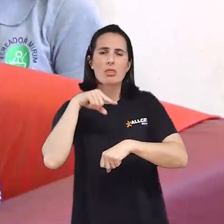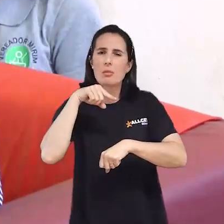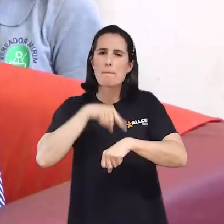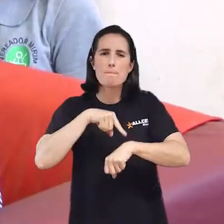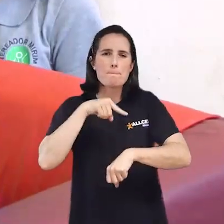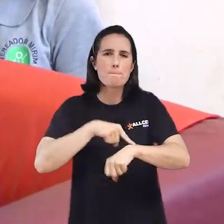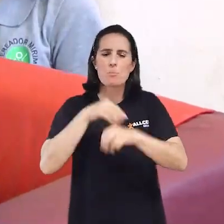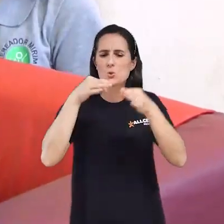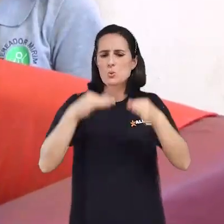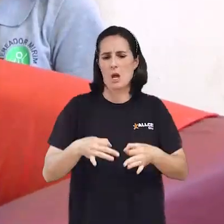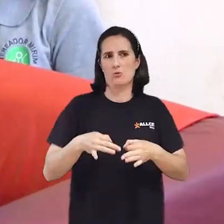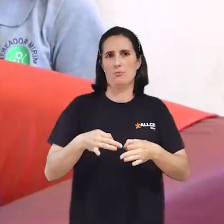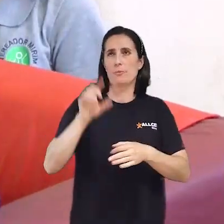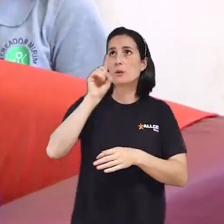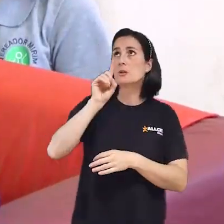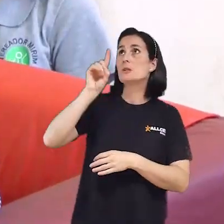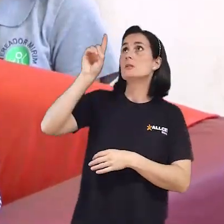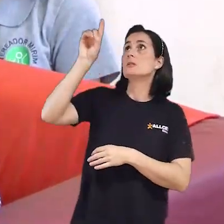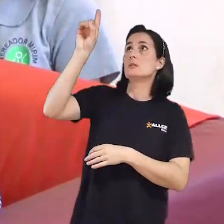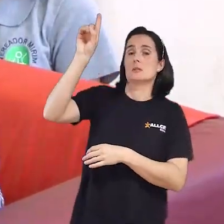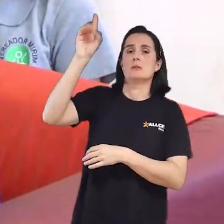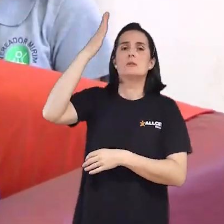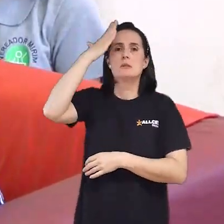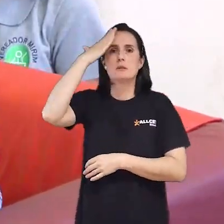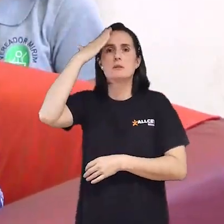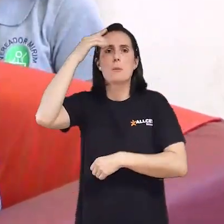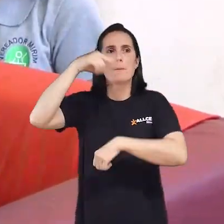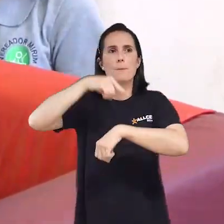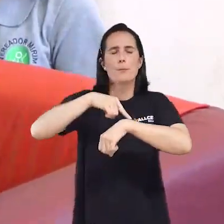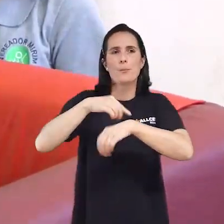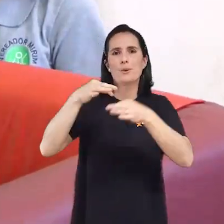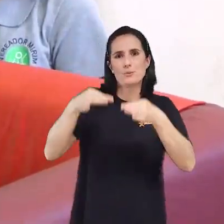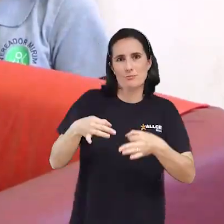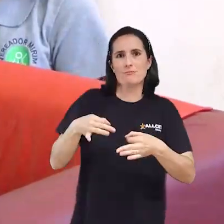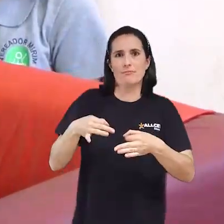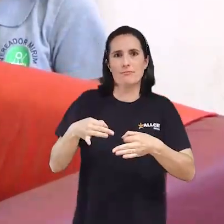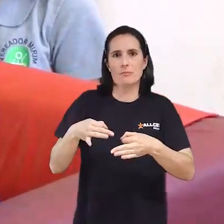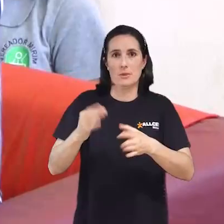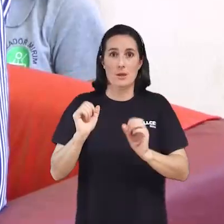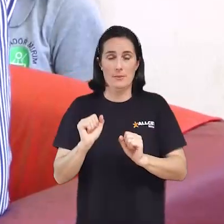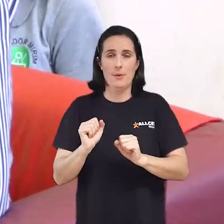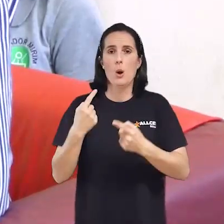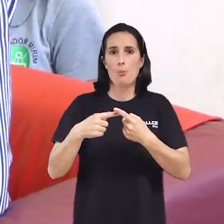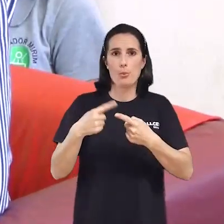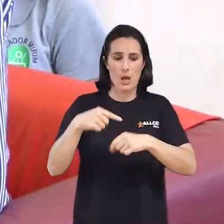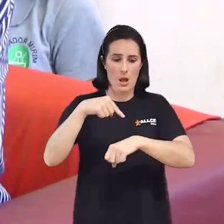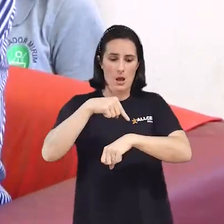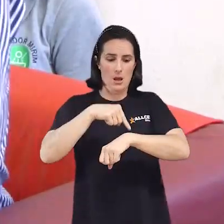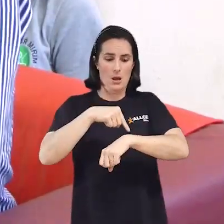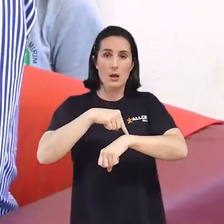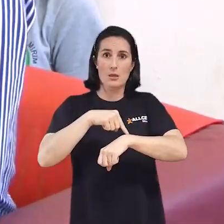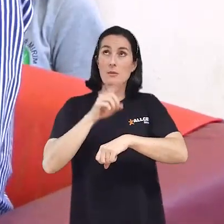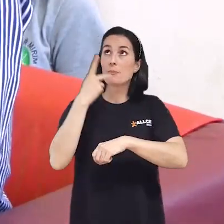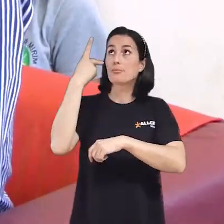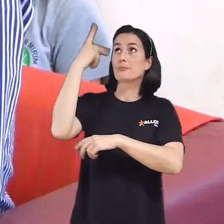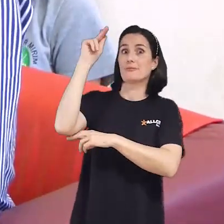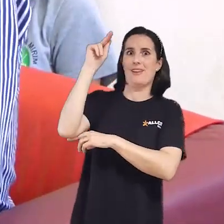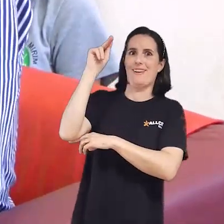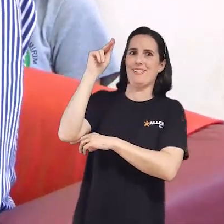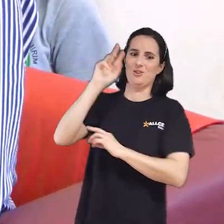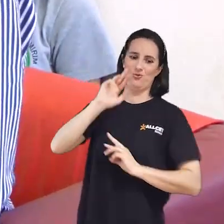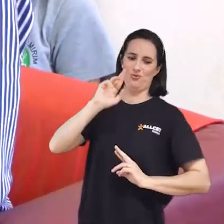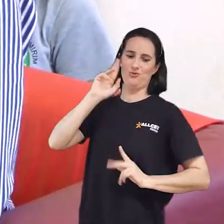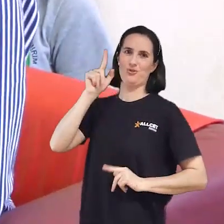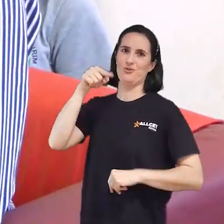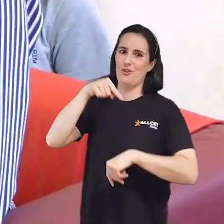eu acho que aquele cara não votou em mim. Né? Mas como é que tu vai saber se não? Só que daí foi quando, André,